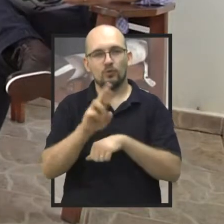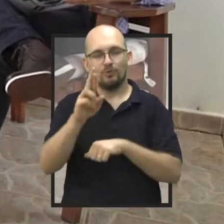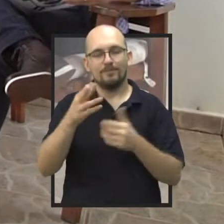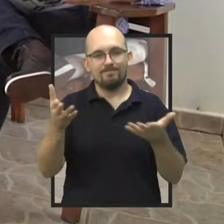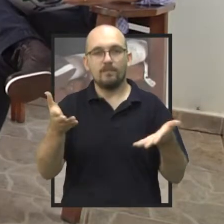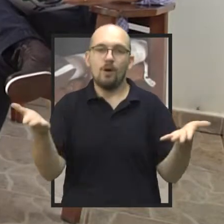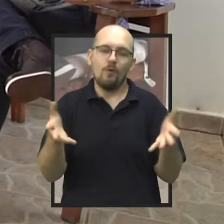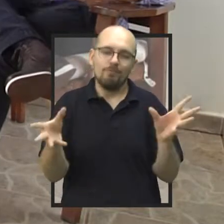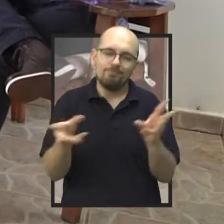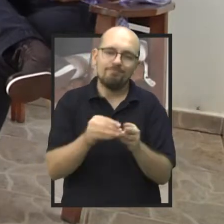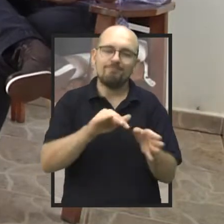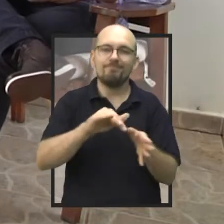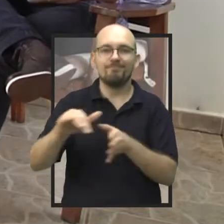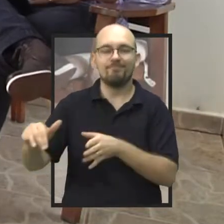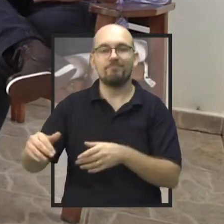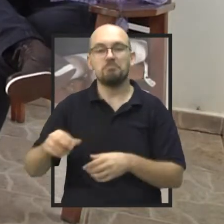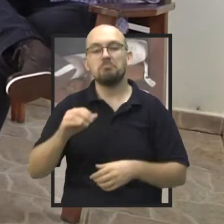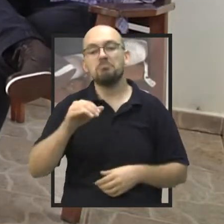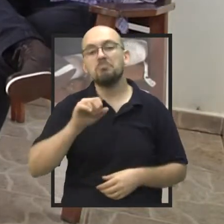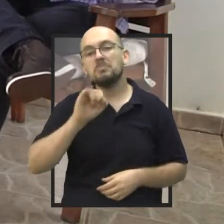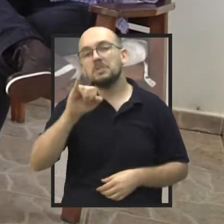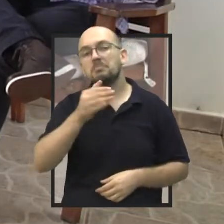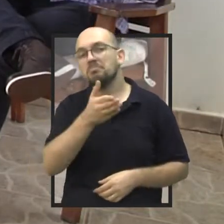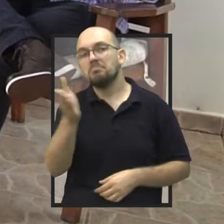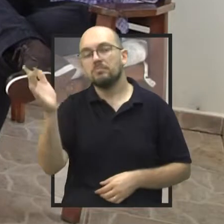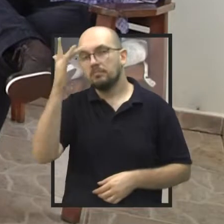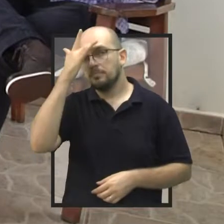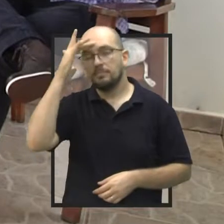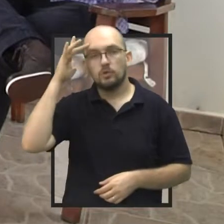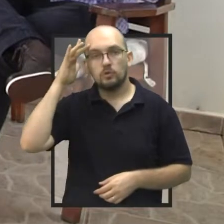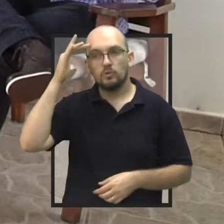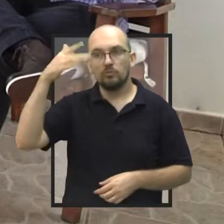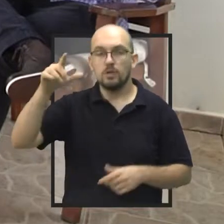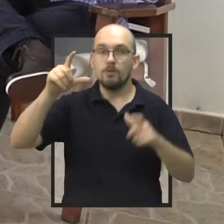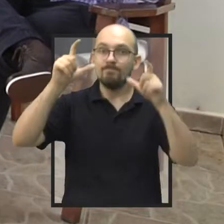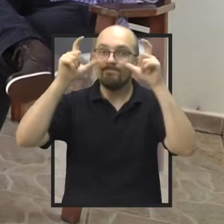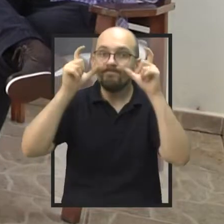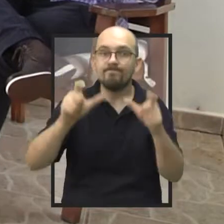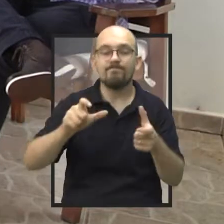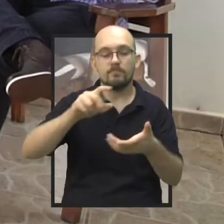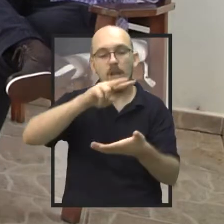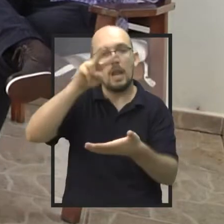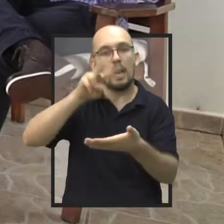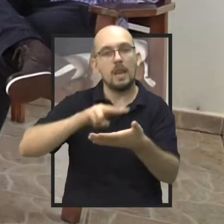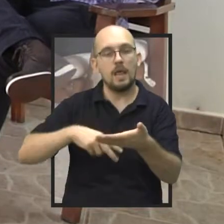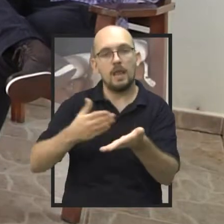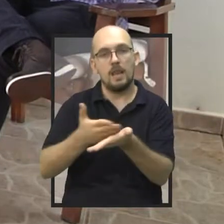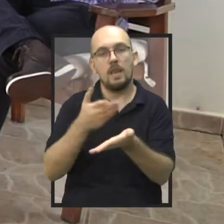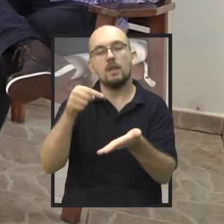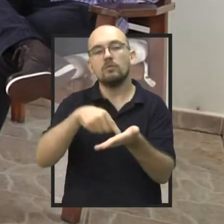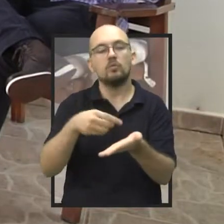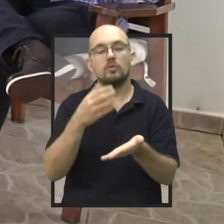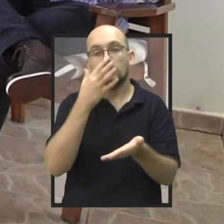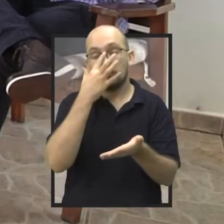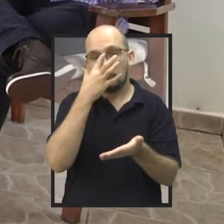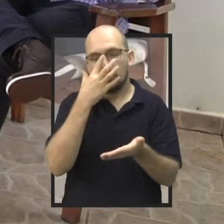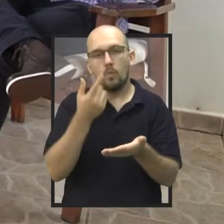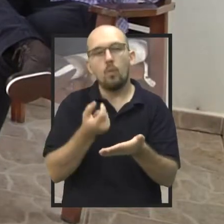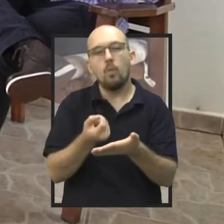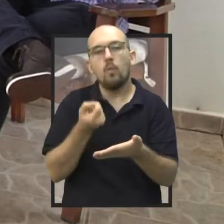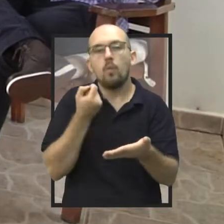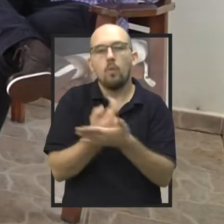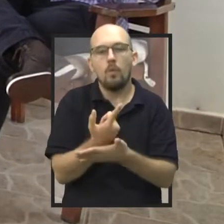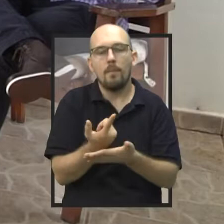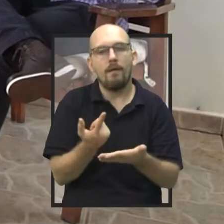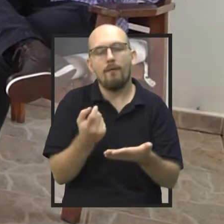para o encerramento, para quem tiver interesse em ler uma obra como essa, adquirir